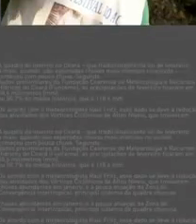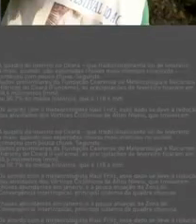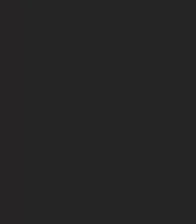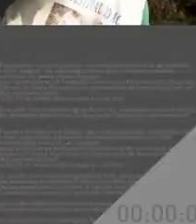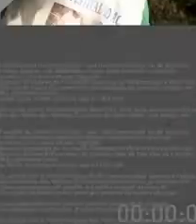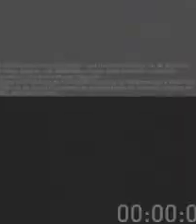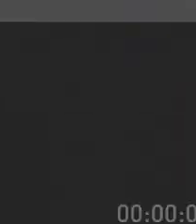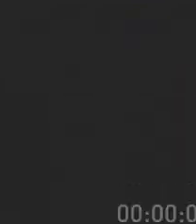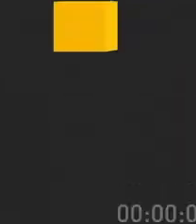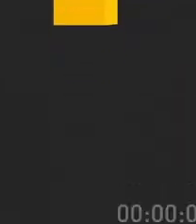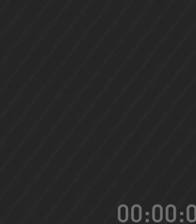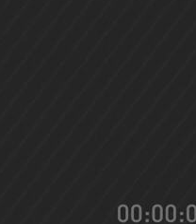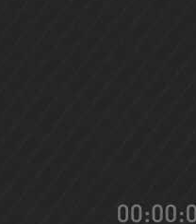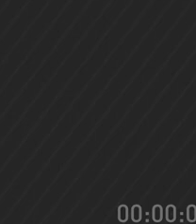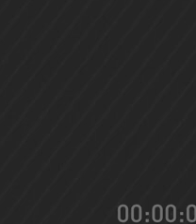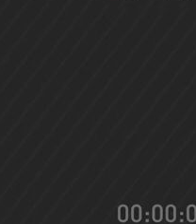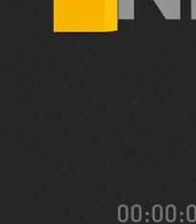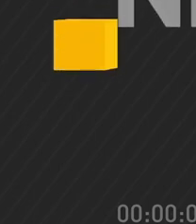ae